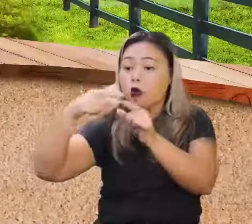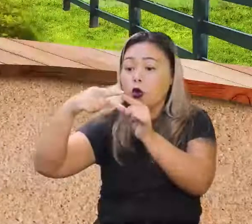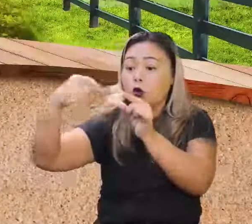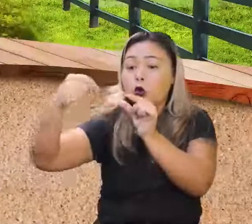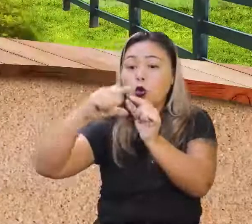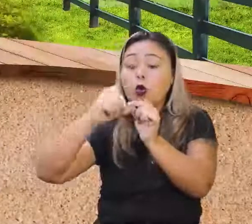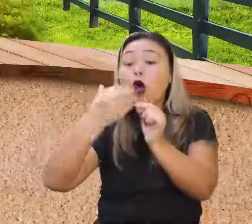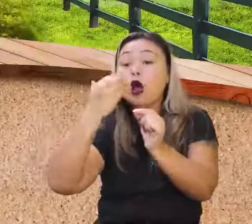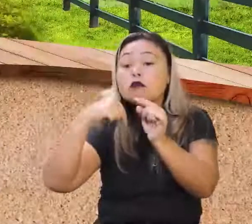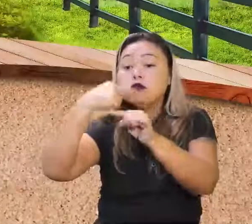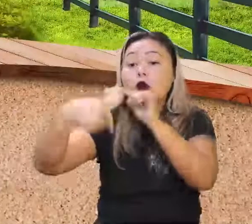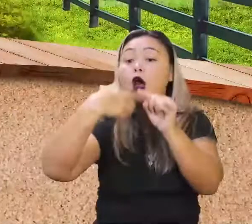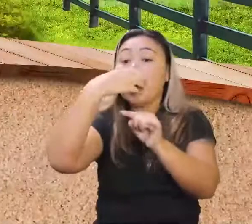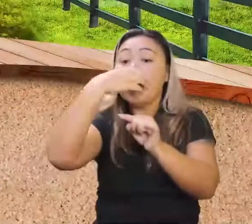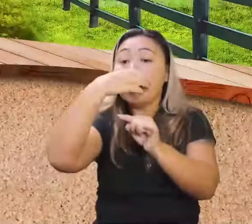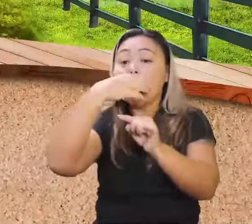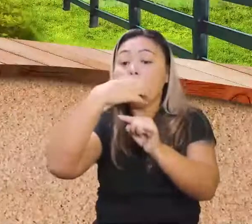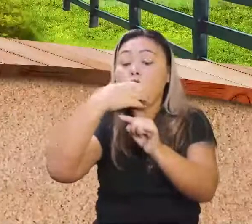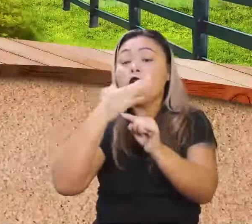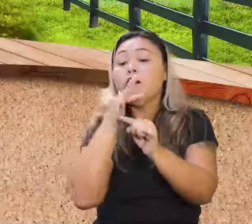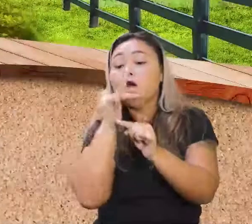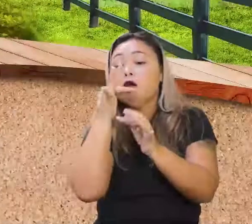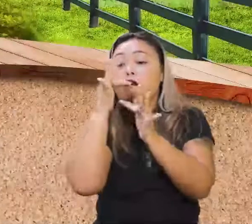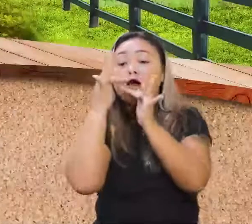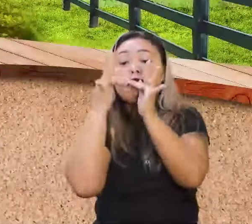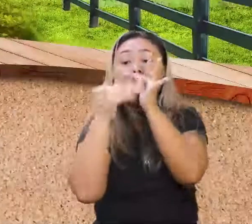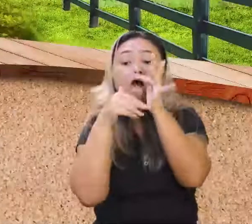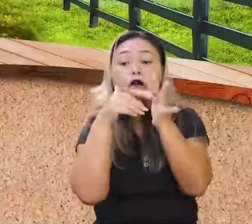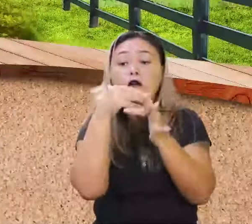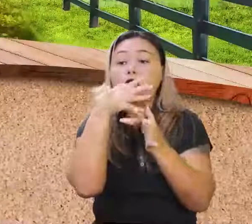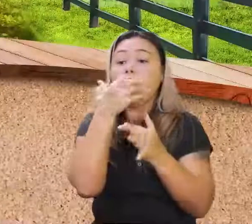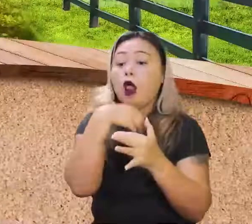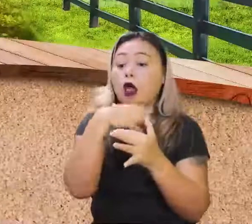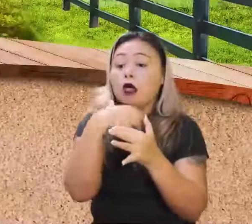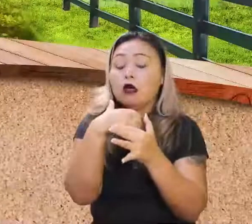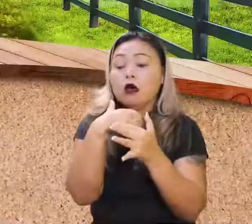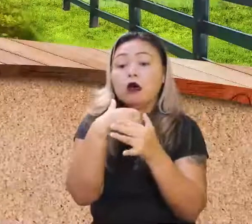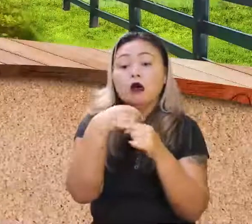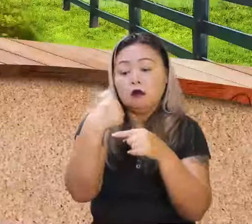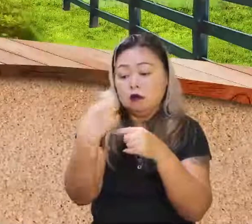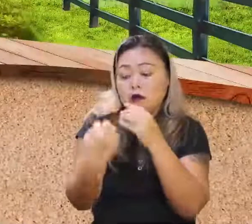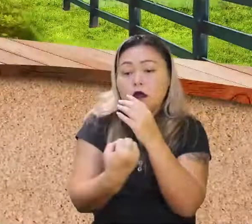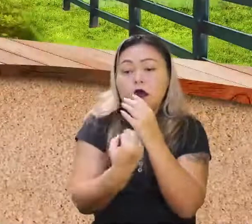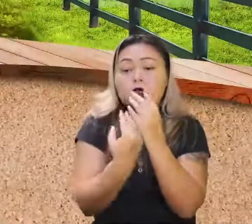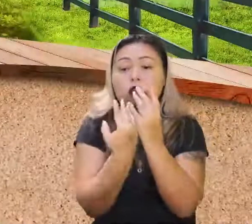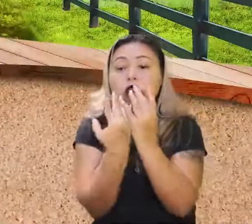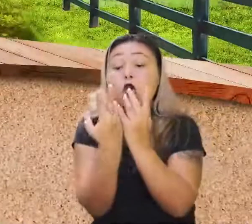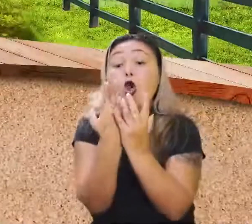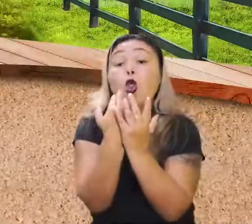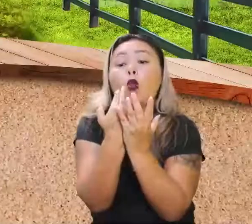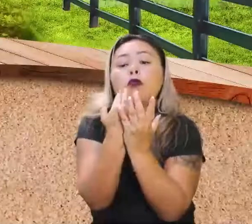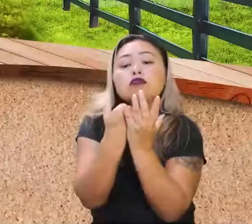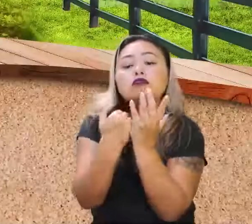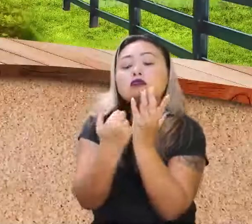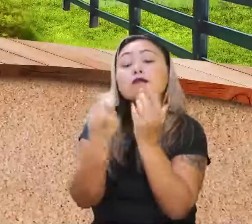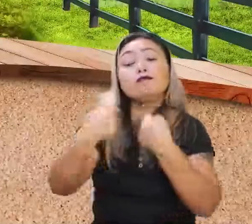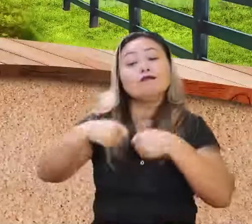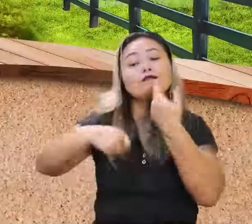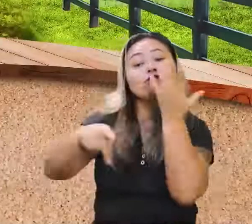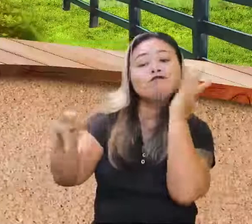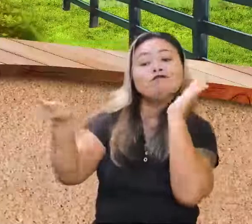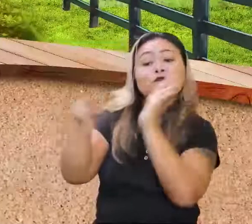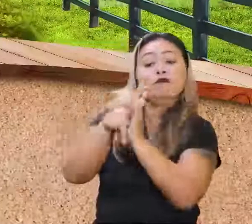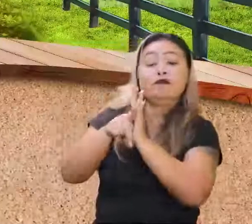processo de frutificação, floração e frutificação, meus queridos, vem com os nutrientes, todos os nutrientes necessários.